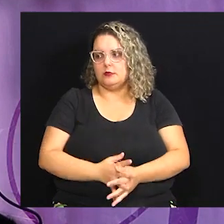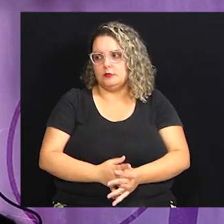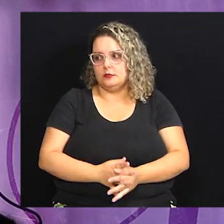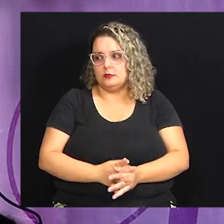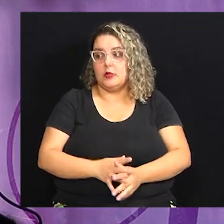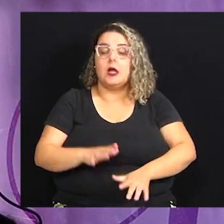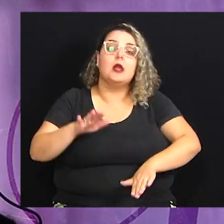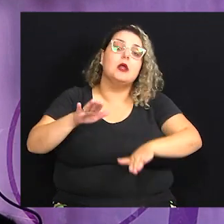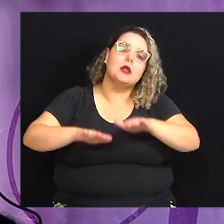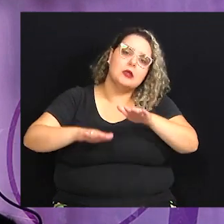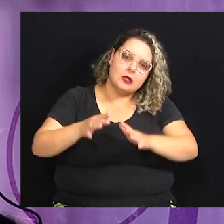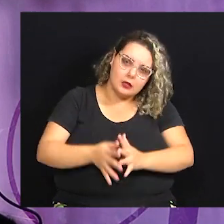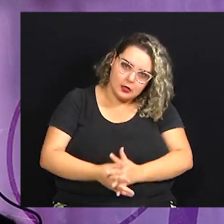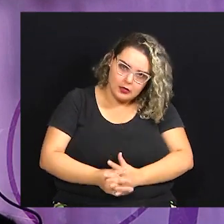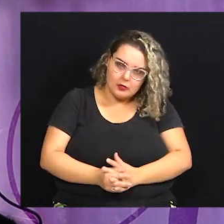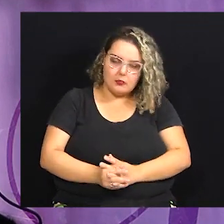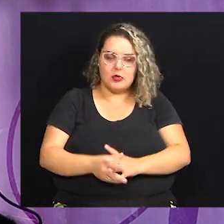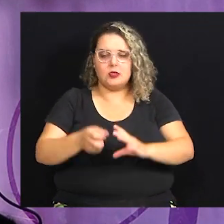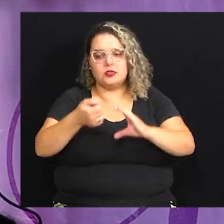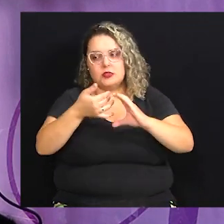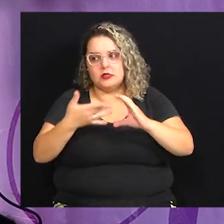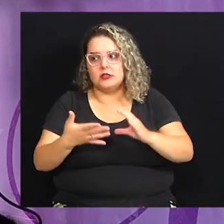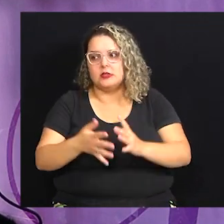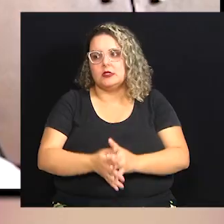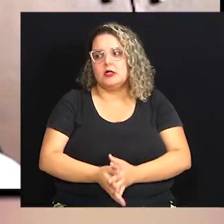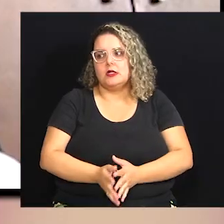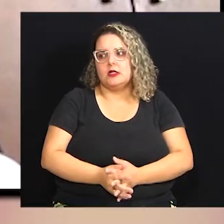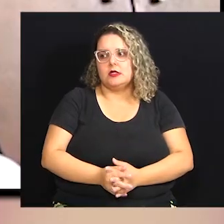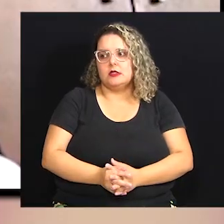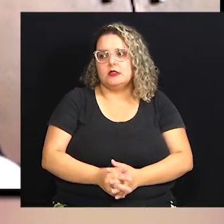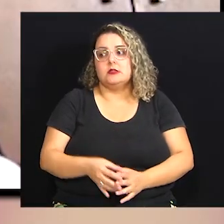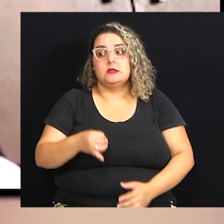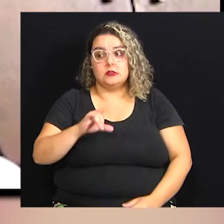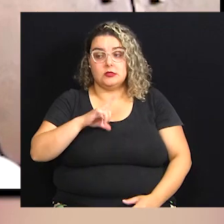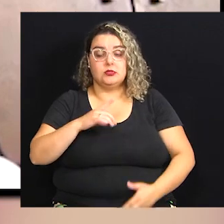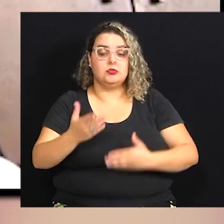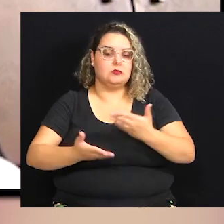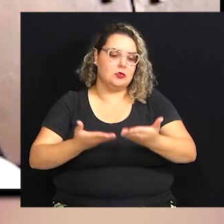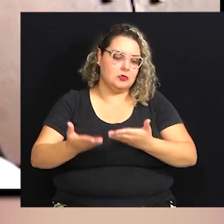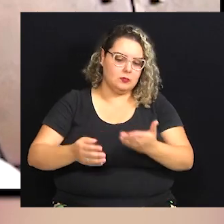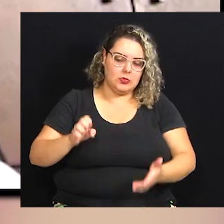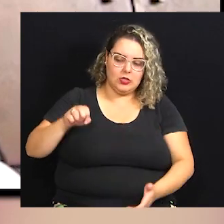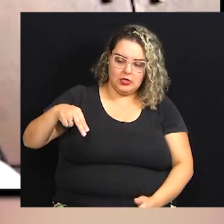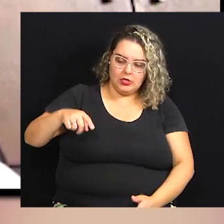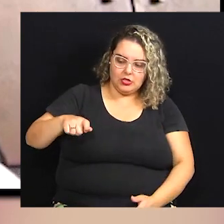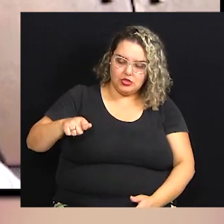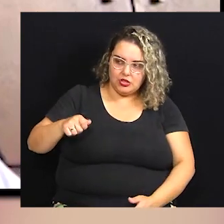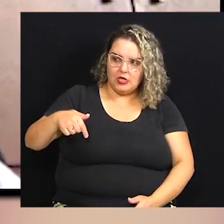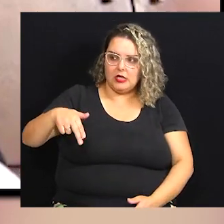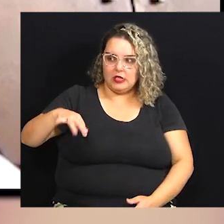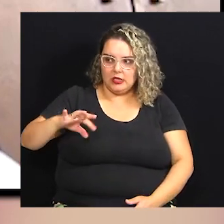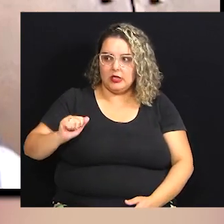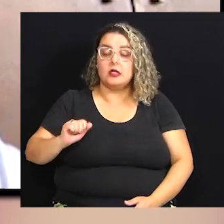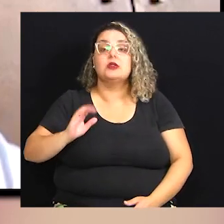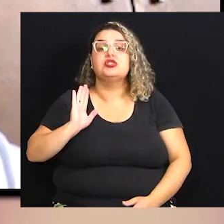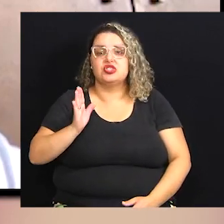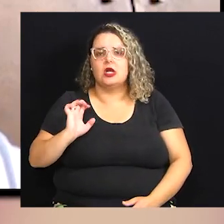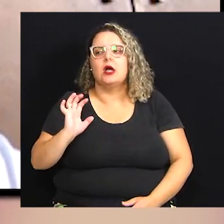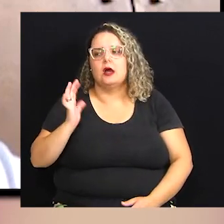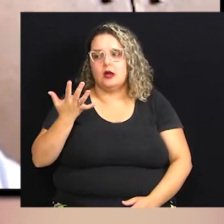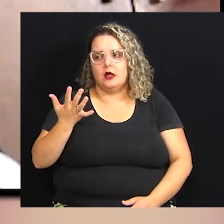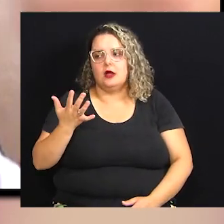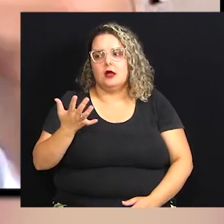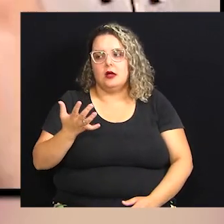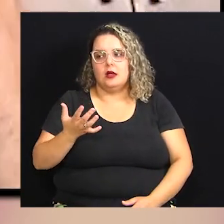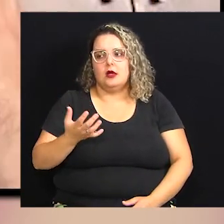saúde? Depende das características. Se você tiver um tratamento de enxaqueca que já está